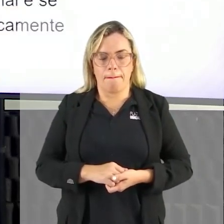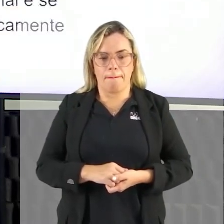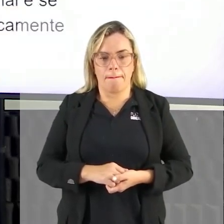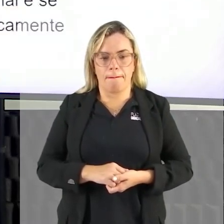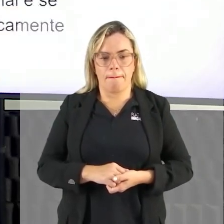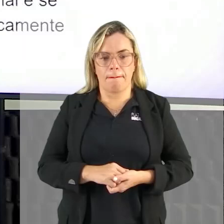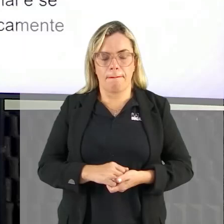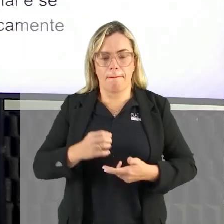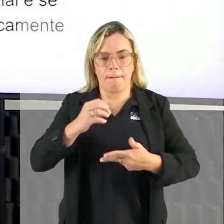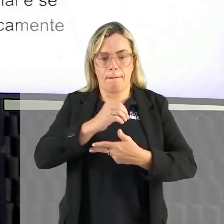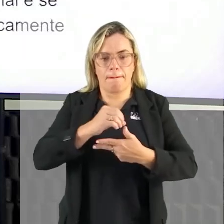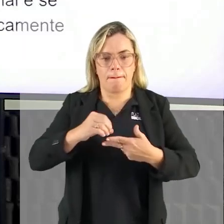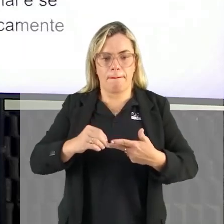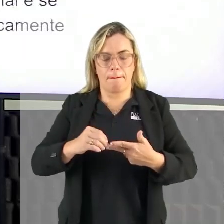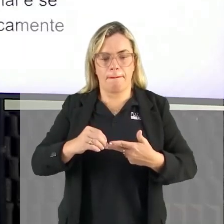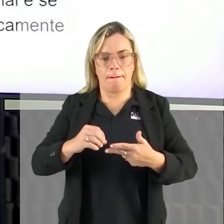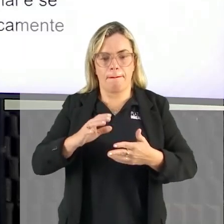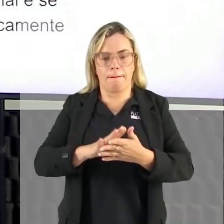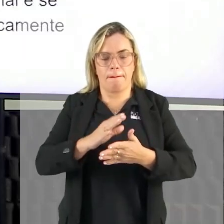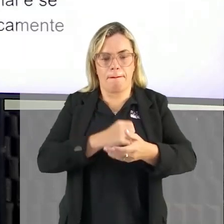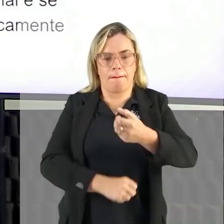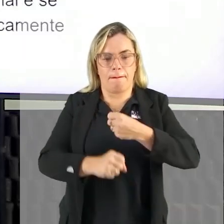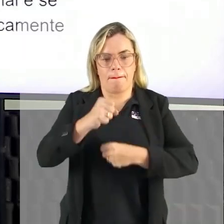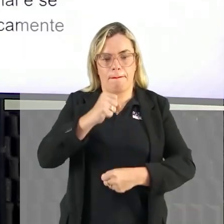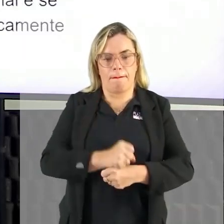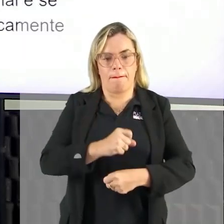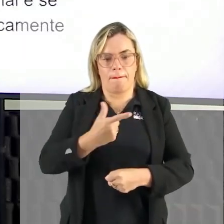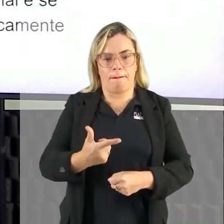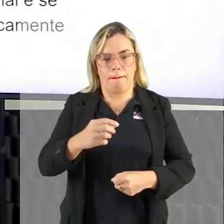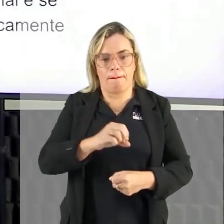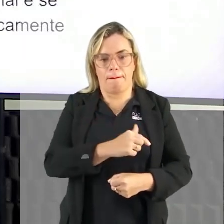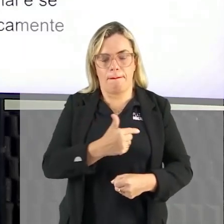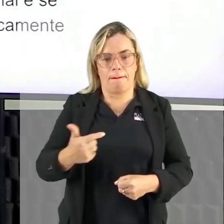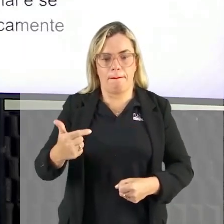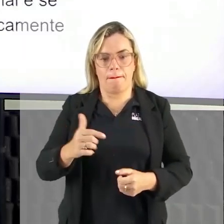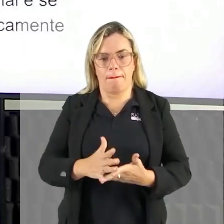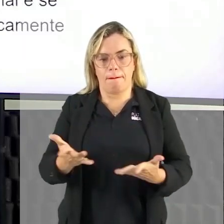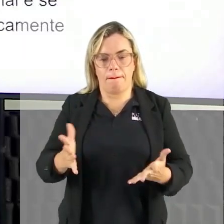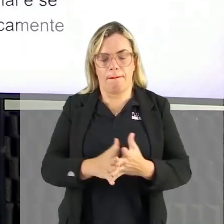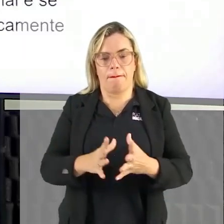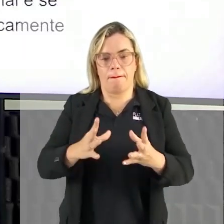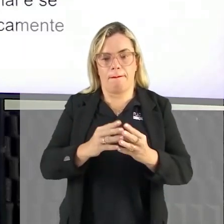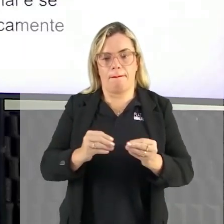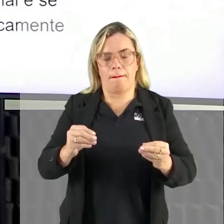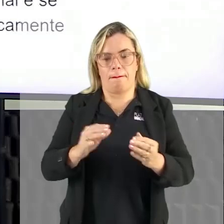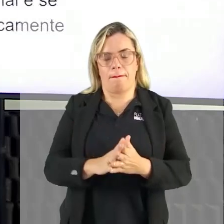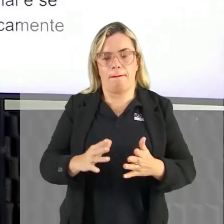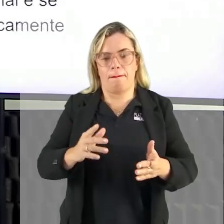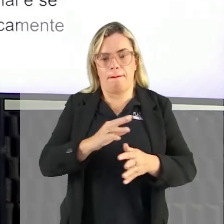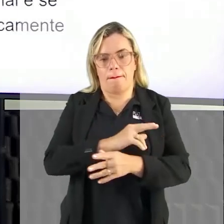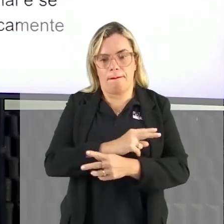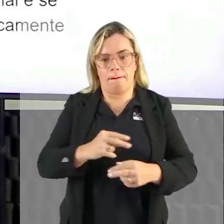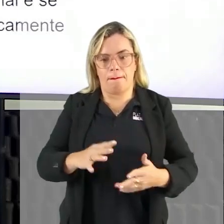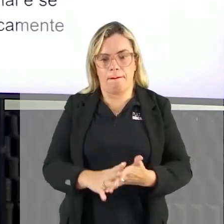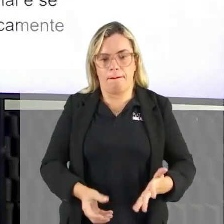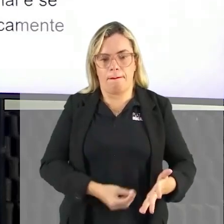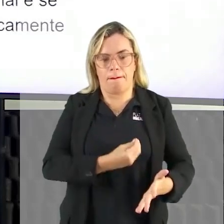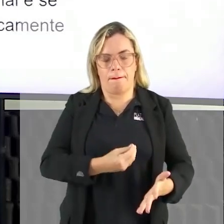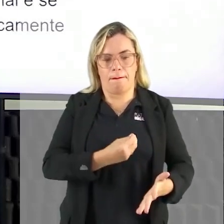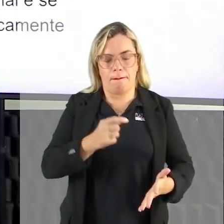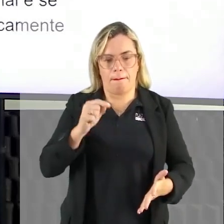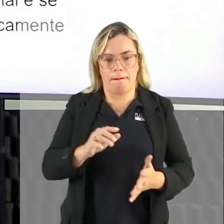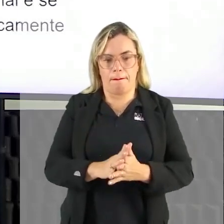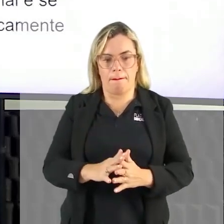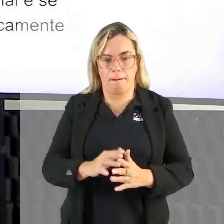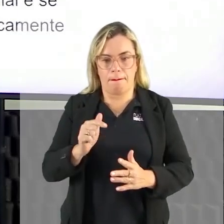No Enem 2022, então, nós temos uma questão que diz que a extinção de espécies é uma ameaça